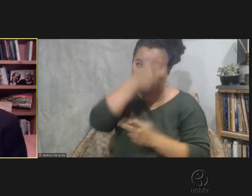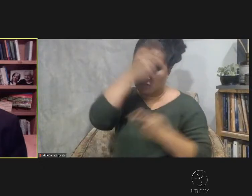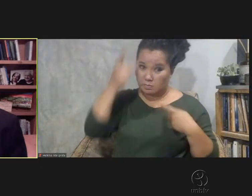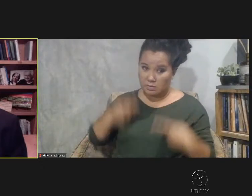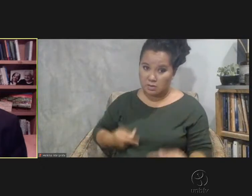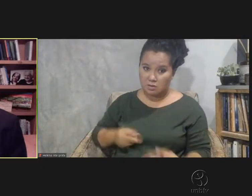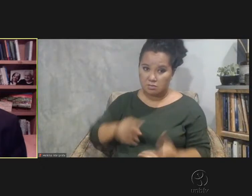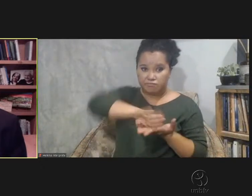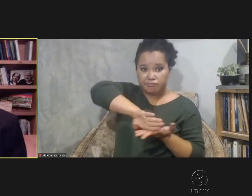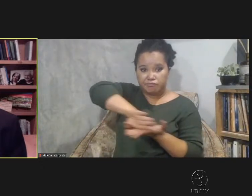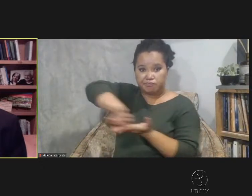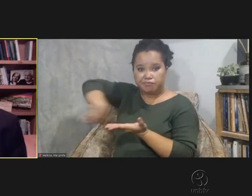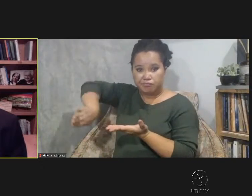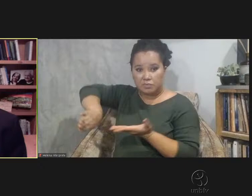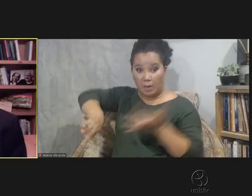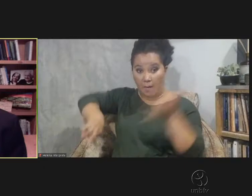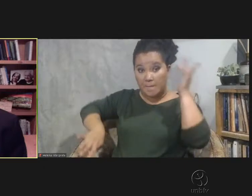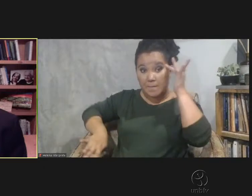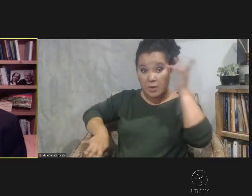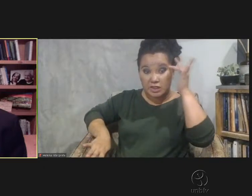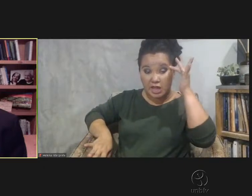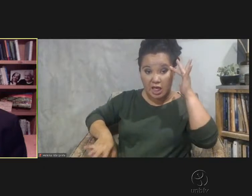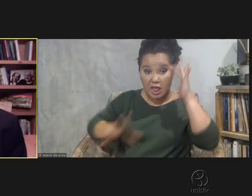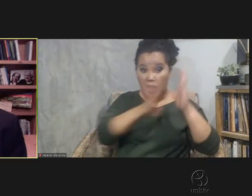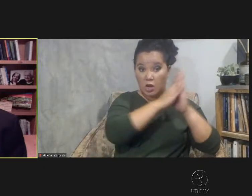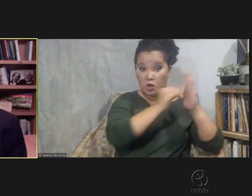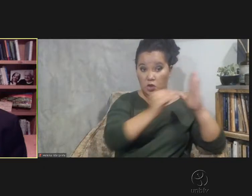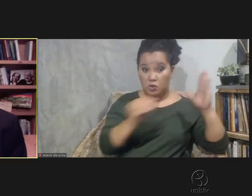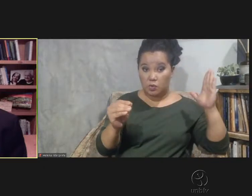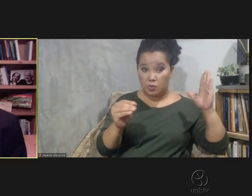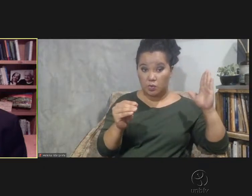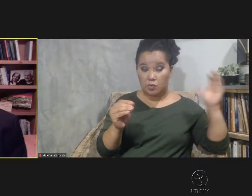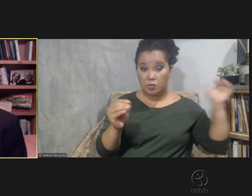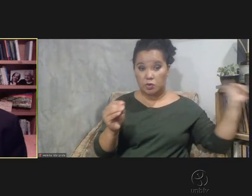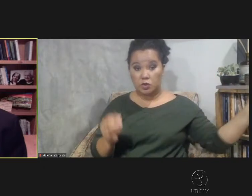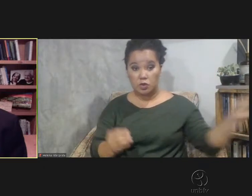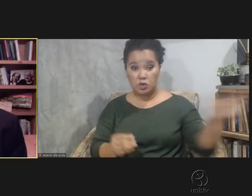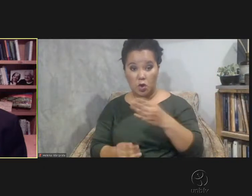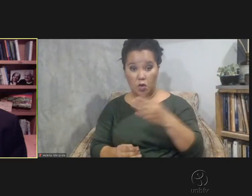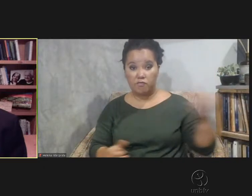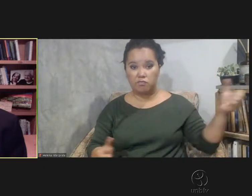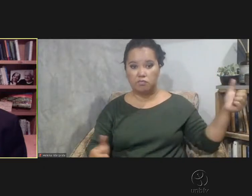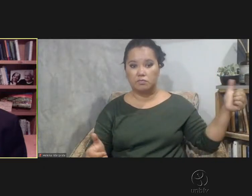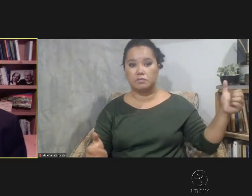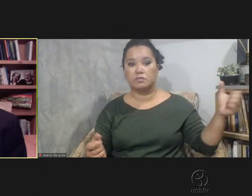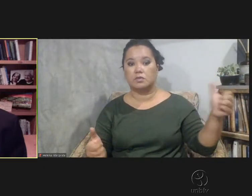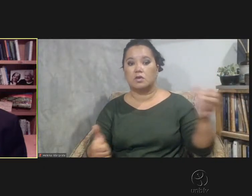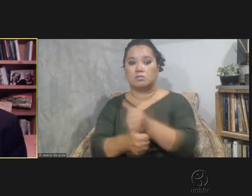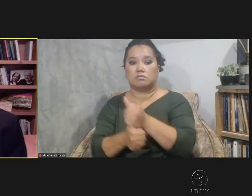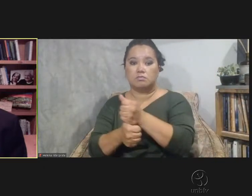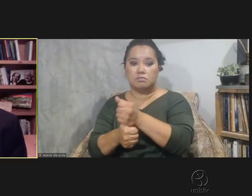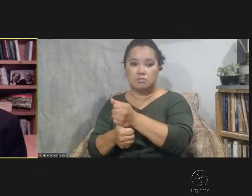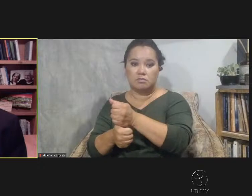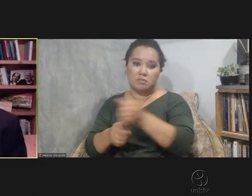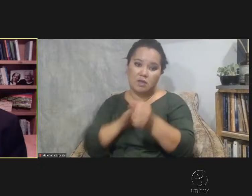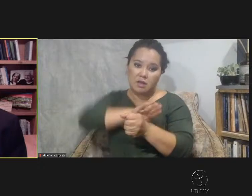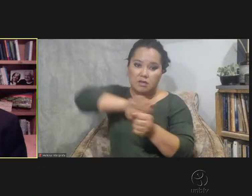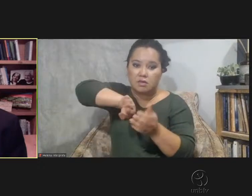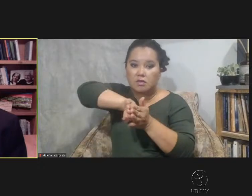Esse novo modelo foi, de fato, considerado pensadores iluministas e liberais clássicos.